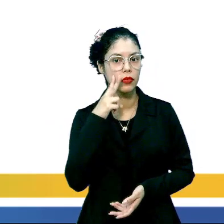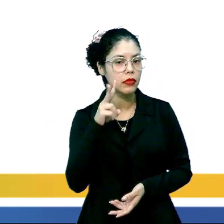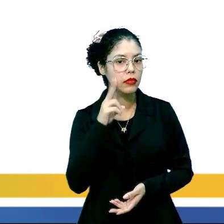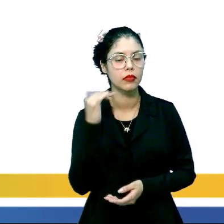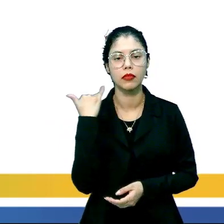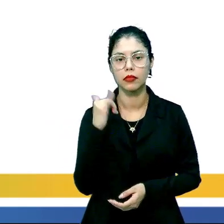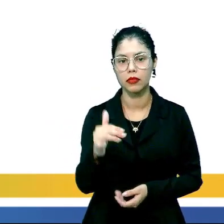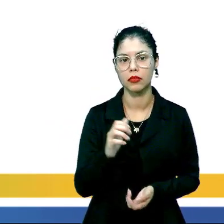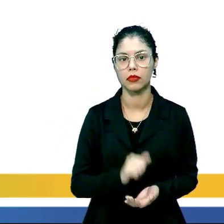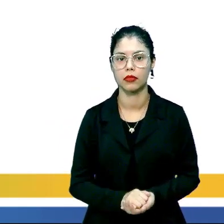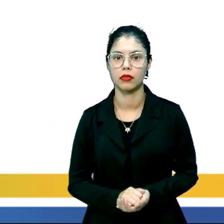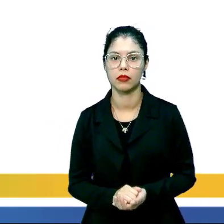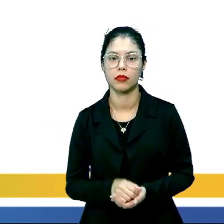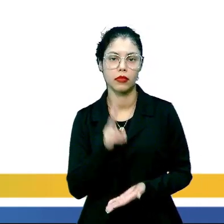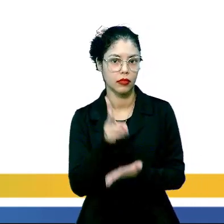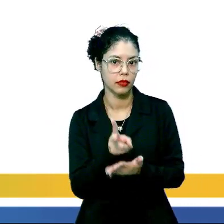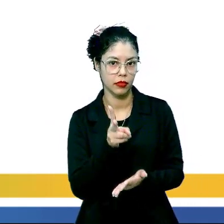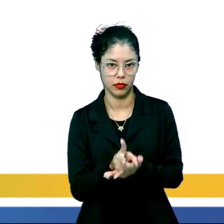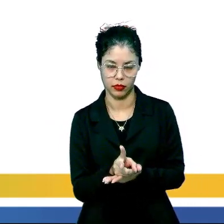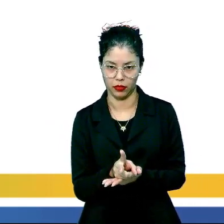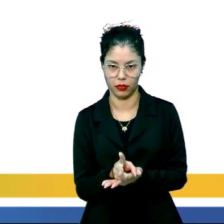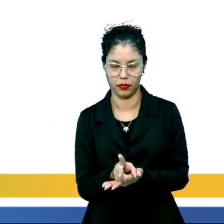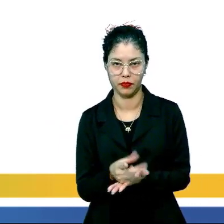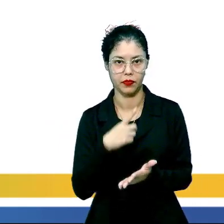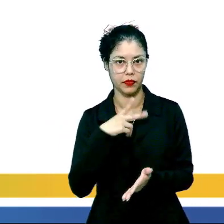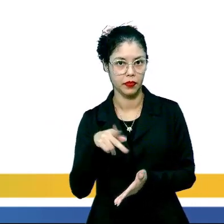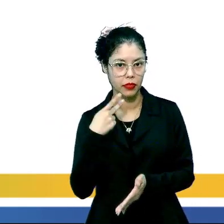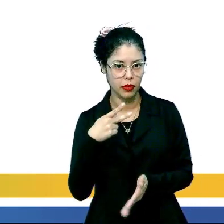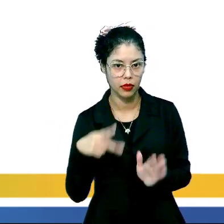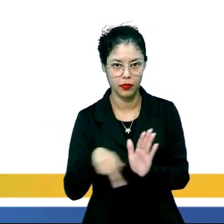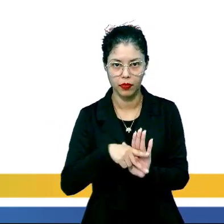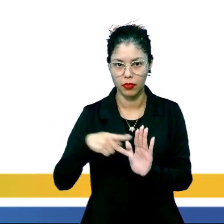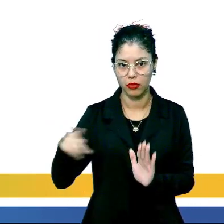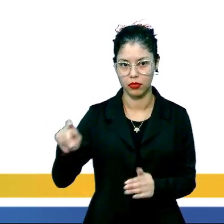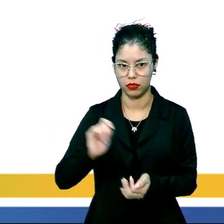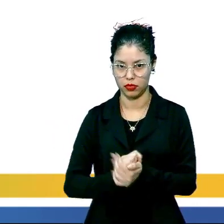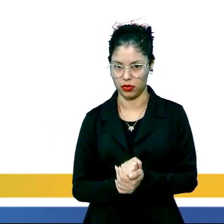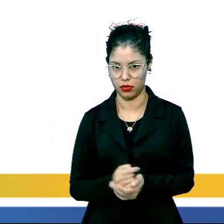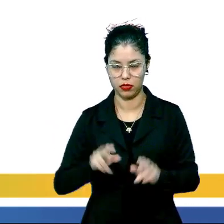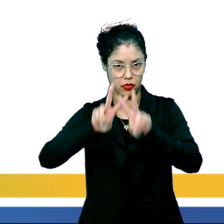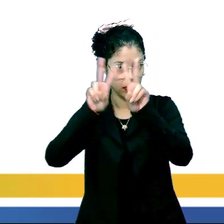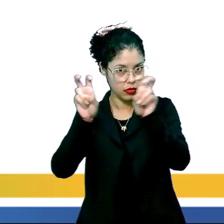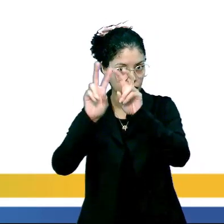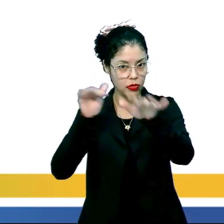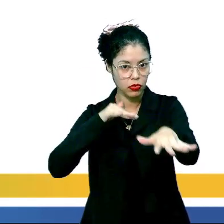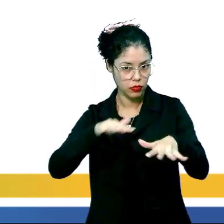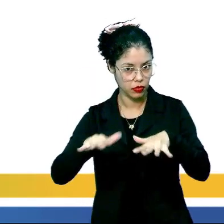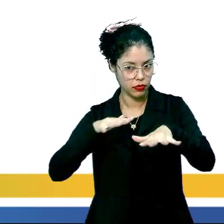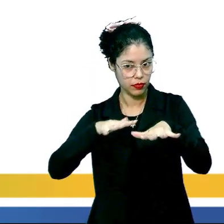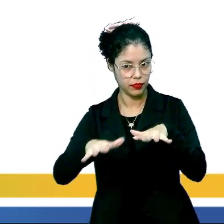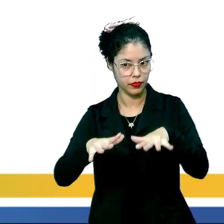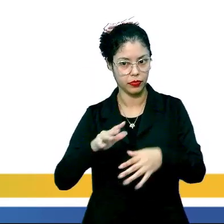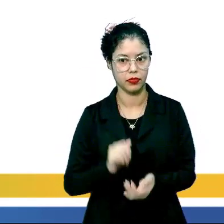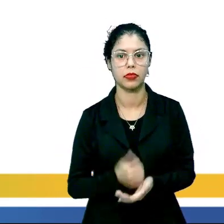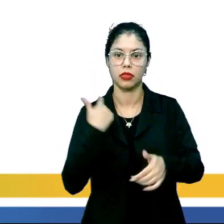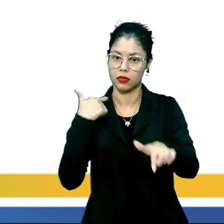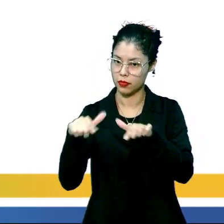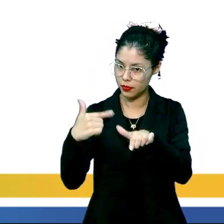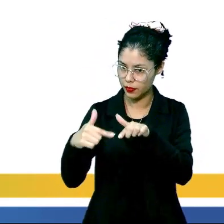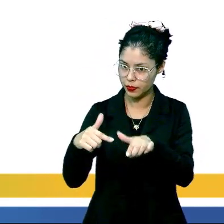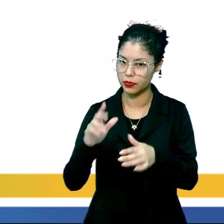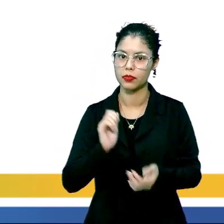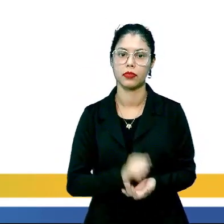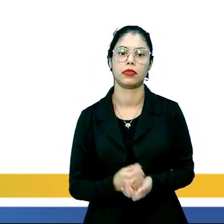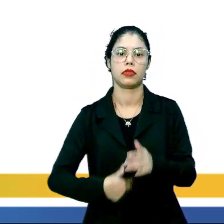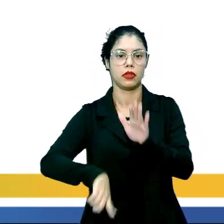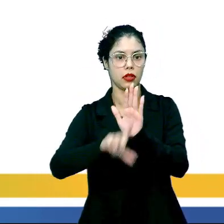que a energia, a gente sempre vai falar nela desde o assunto de movimento, trabalho,